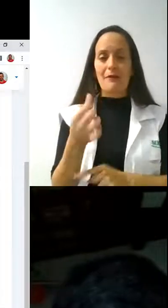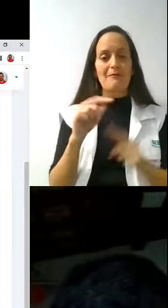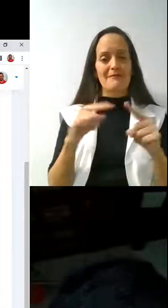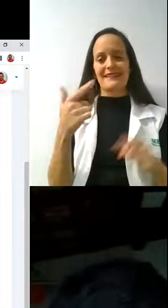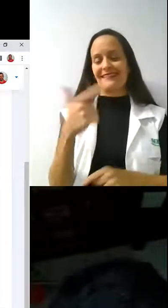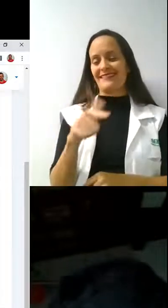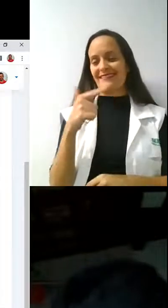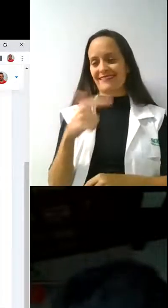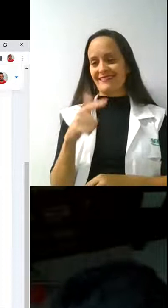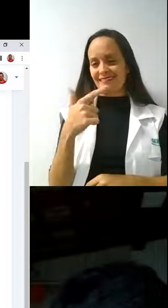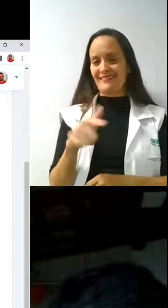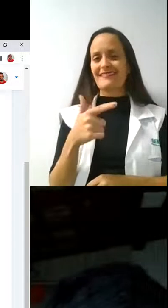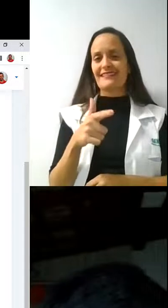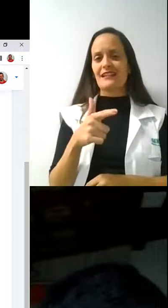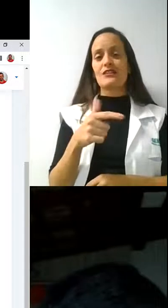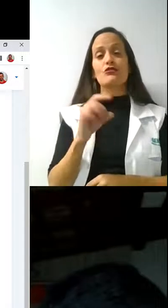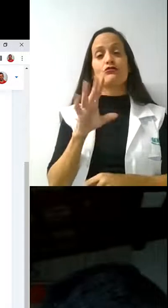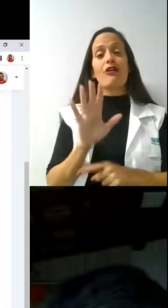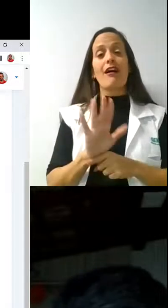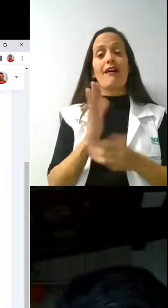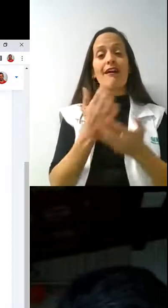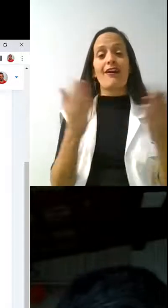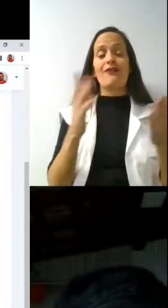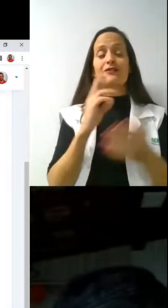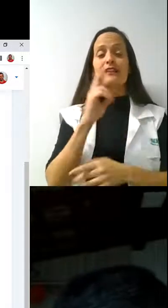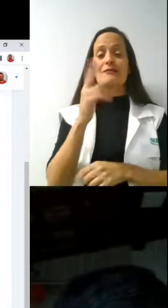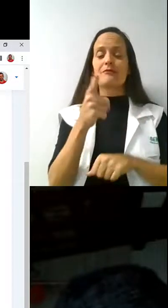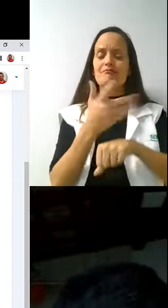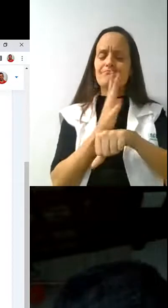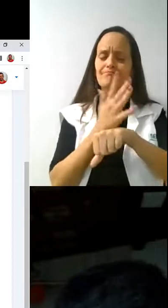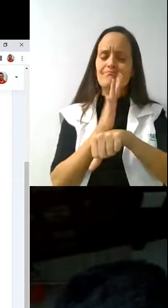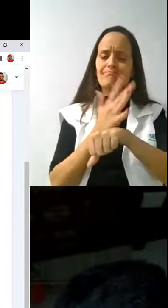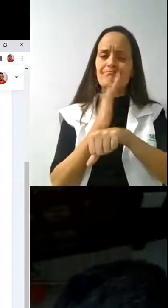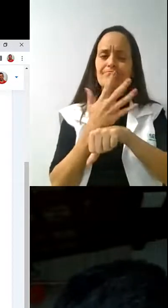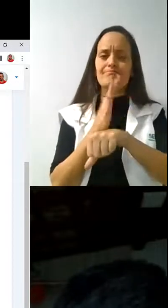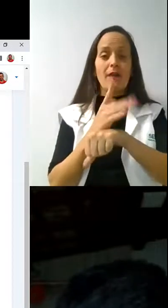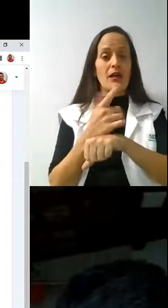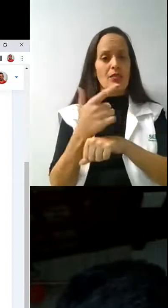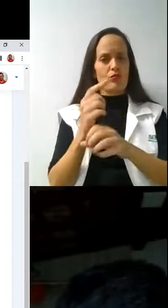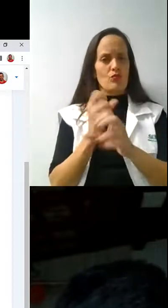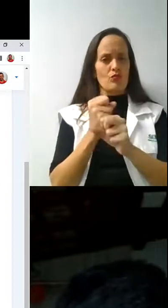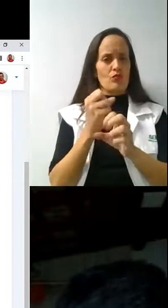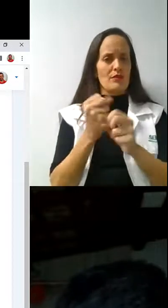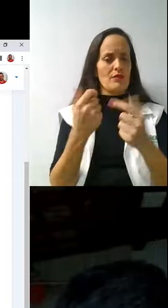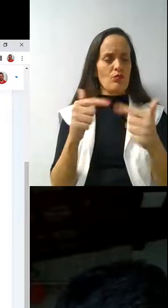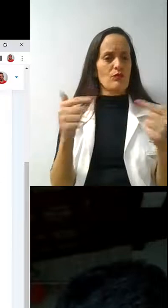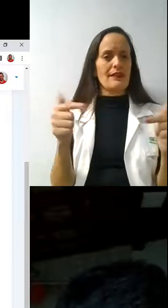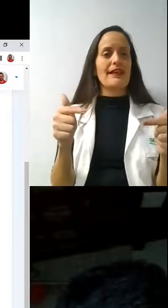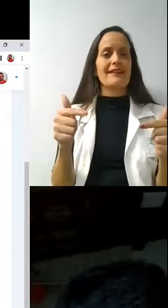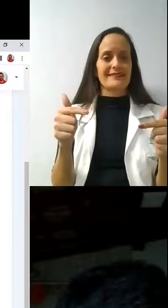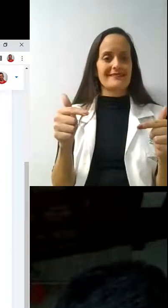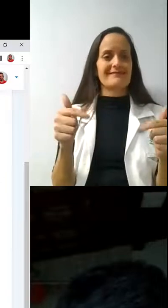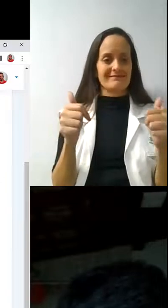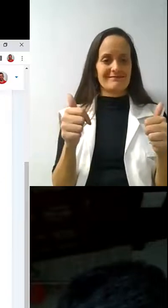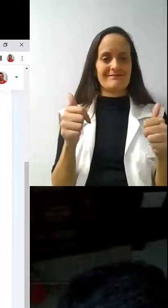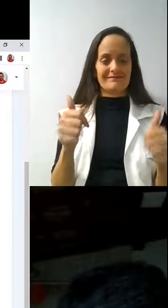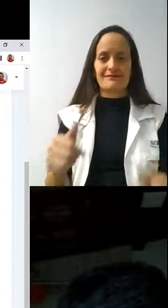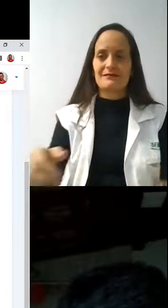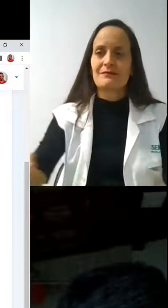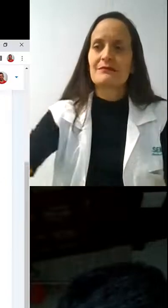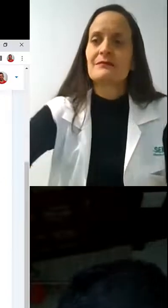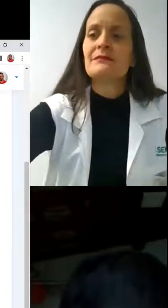aí para vocês responderem. Isso aqui é justamente para vocês treinarem o que vocês estudaram, o que vocês leram aqui anteriormente.